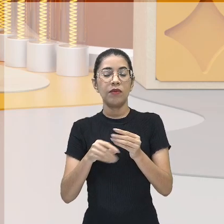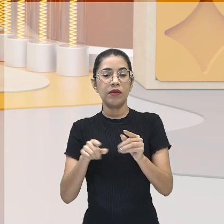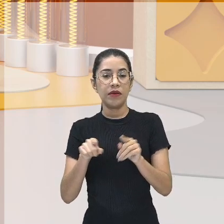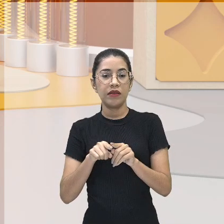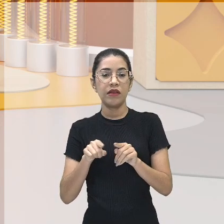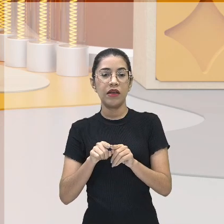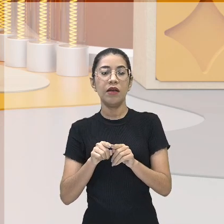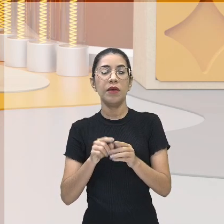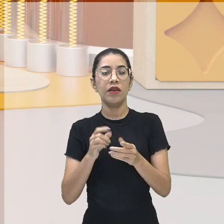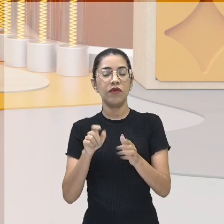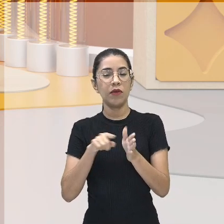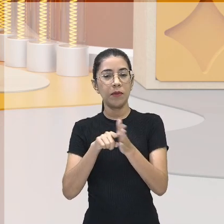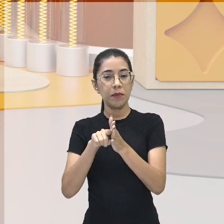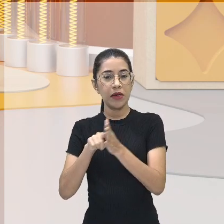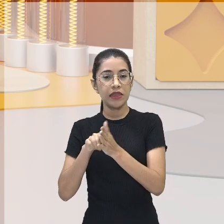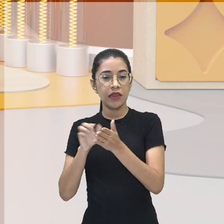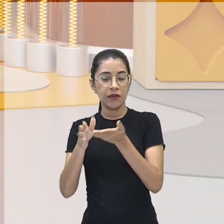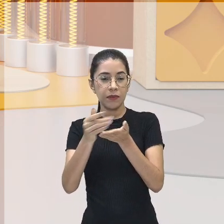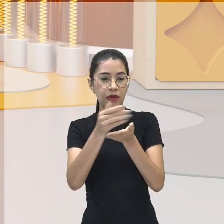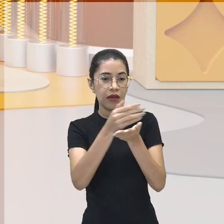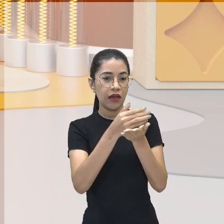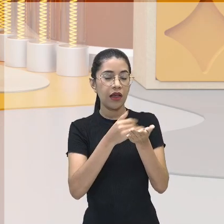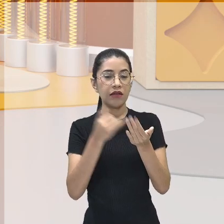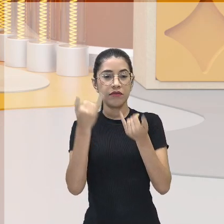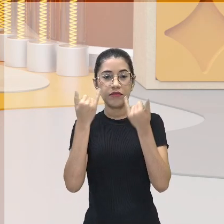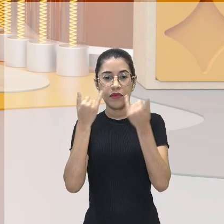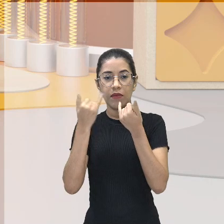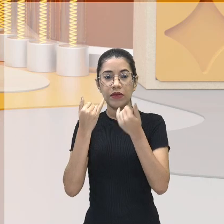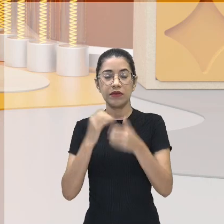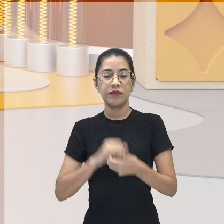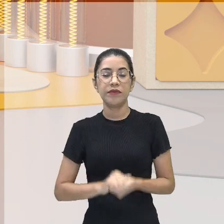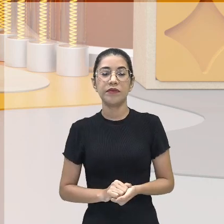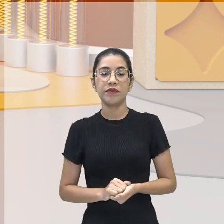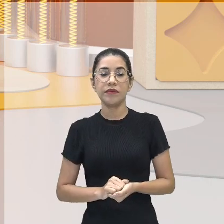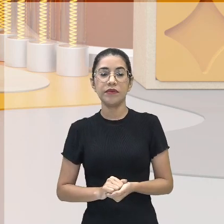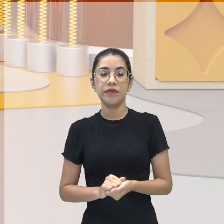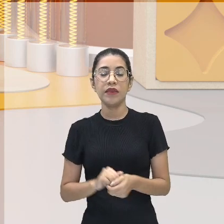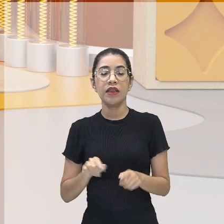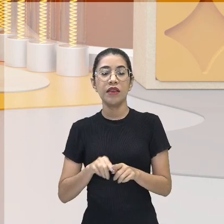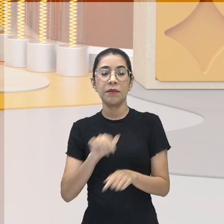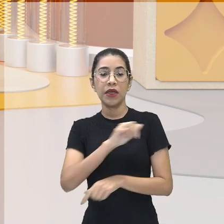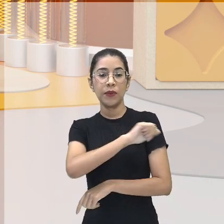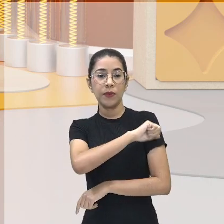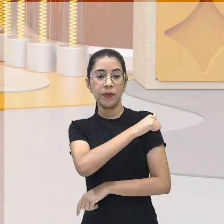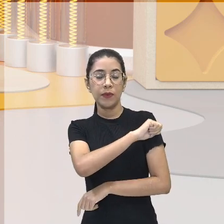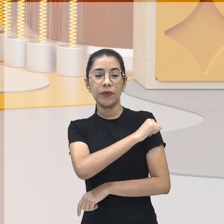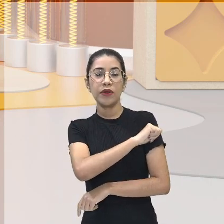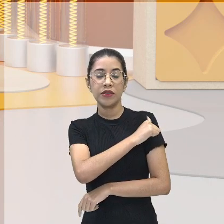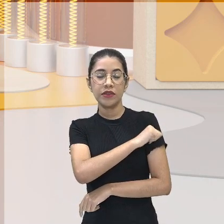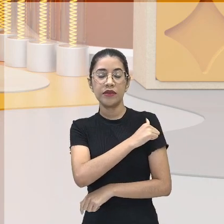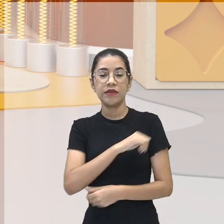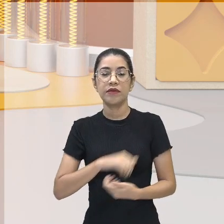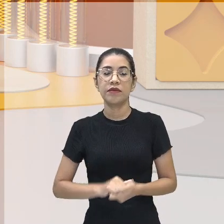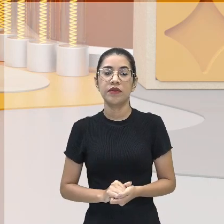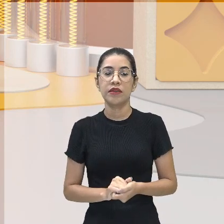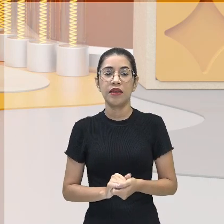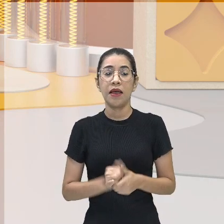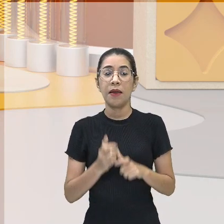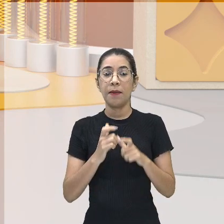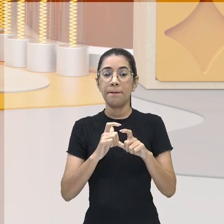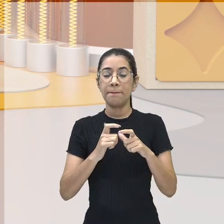foram catalogados, desculpa. Aí temos também Rio de Janeiro, a gente observa a maior